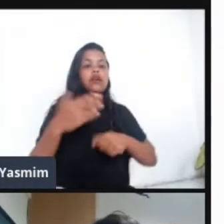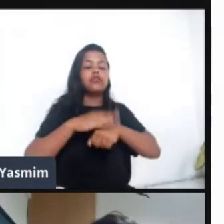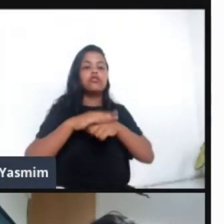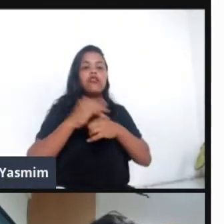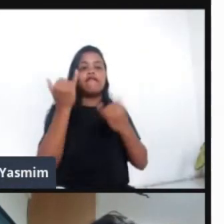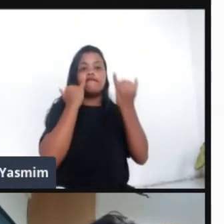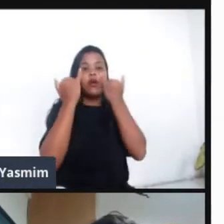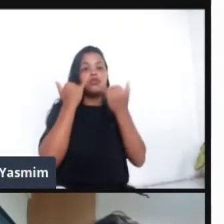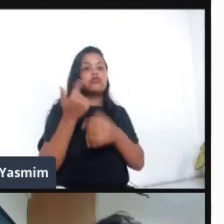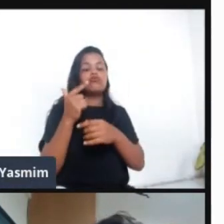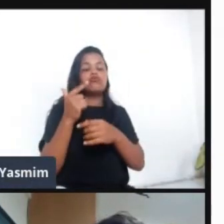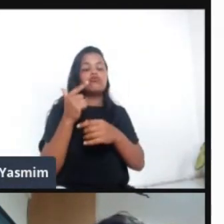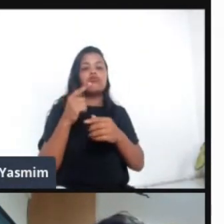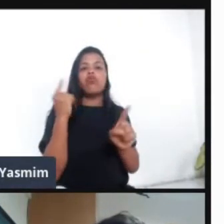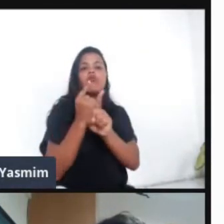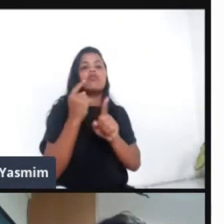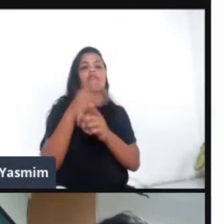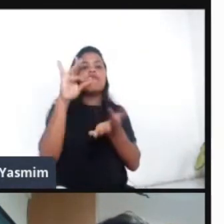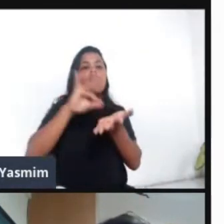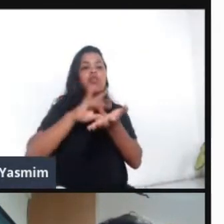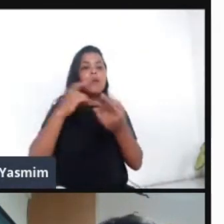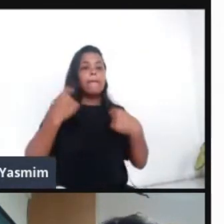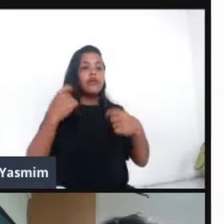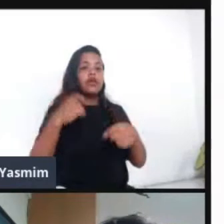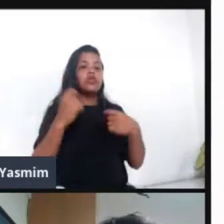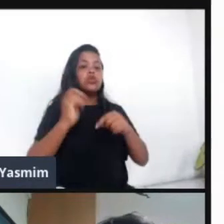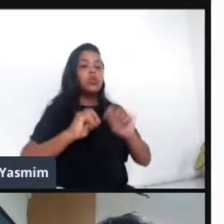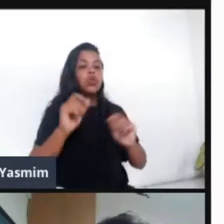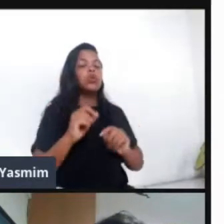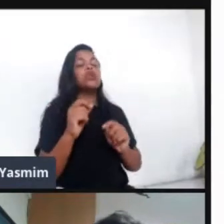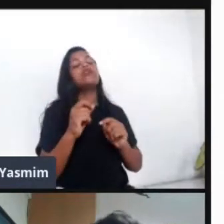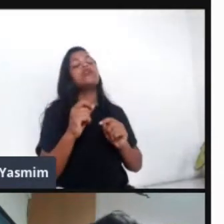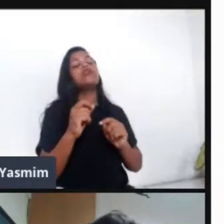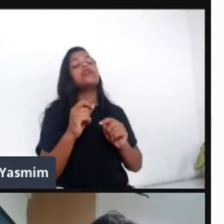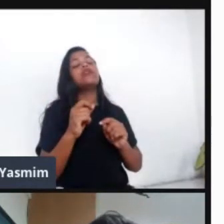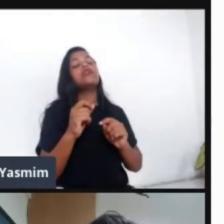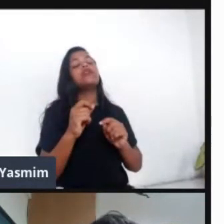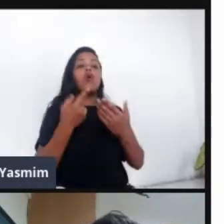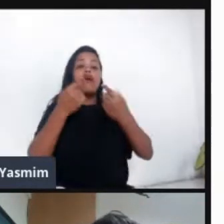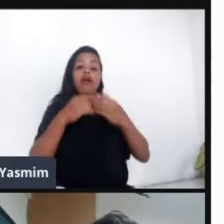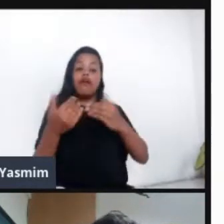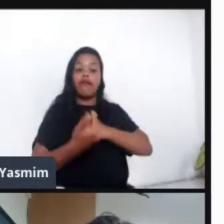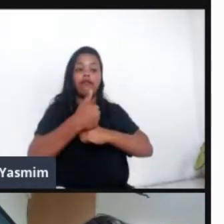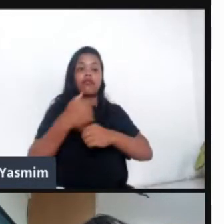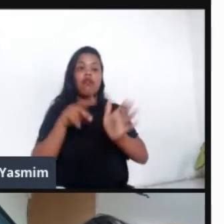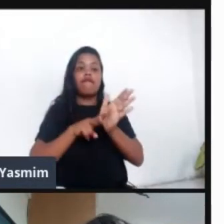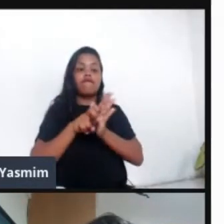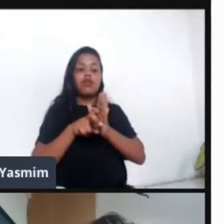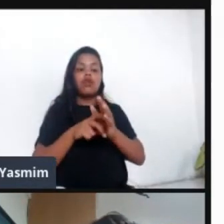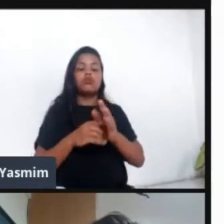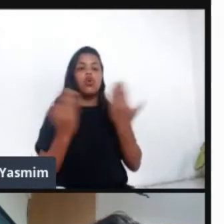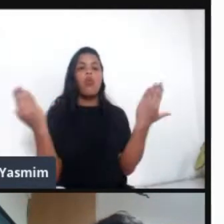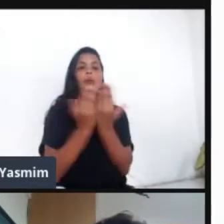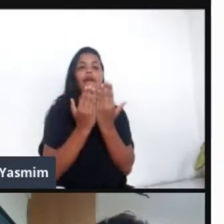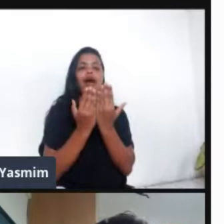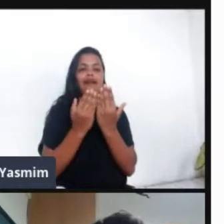ou que supostamente impedem a entrada do SARS-CoV-2 na célula. Que aqui a gente tem a